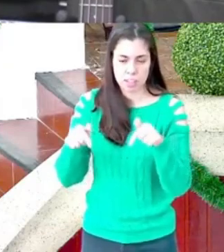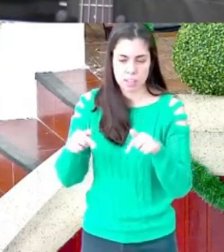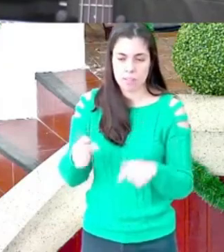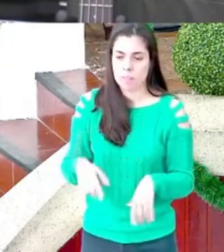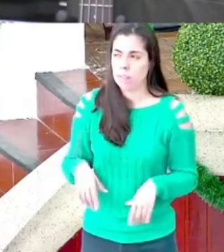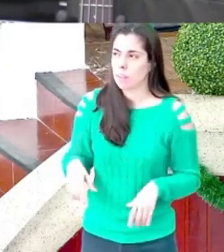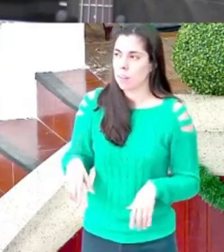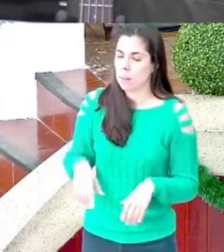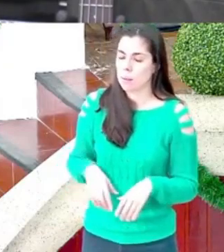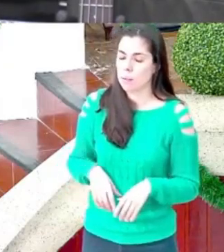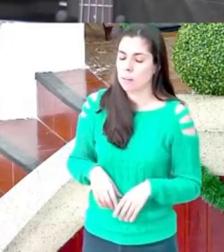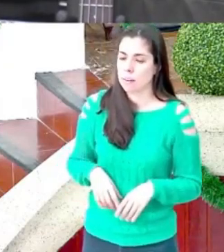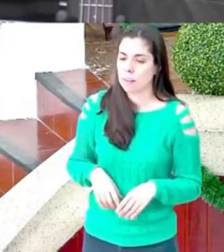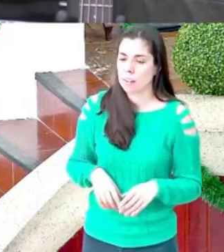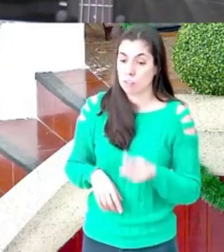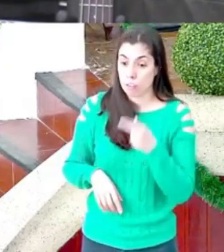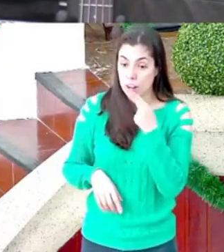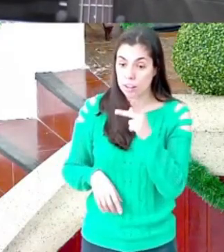do Senhor estão.